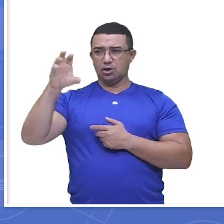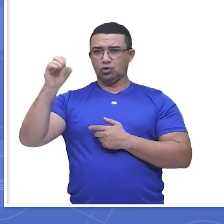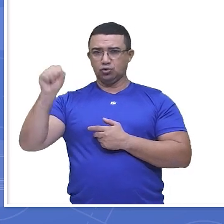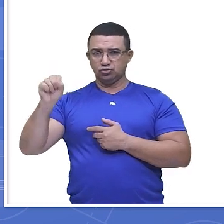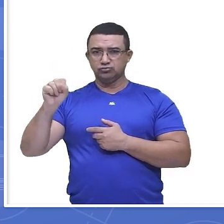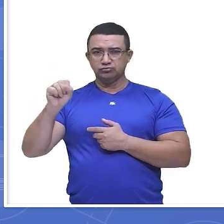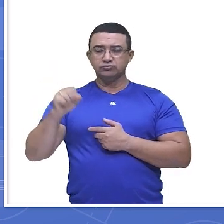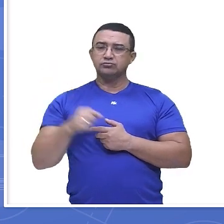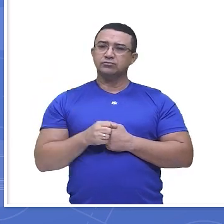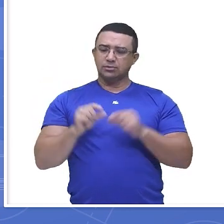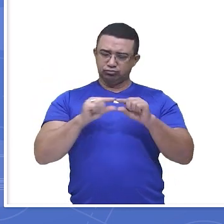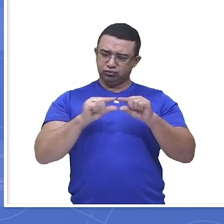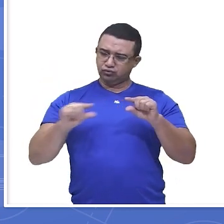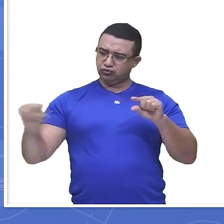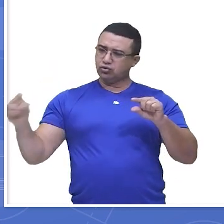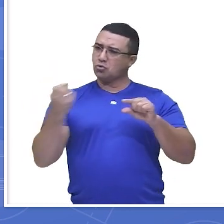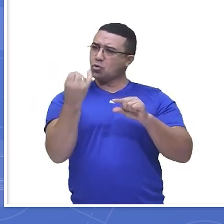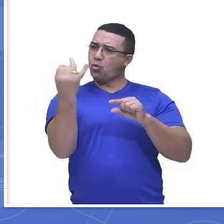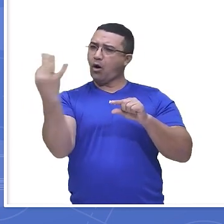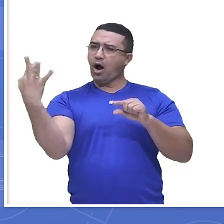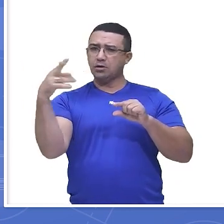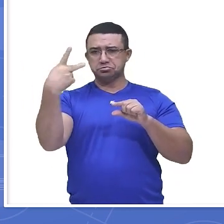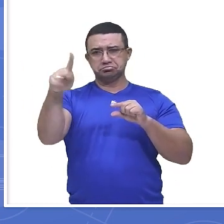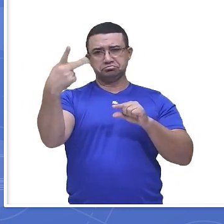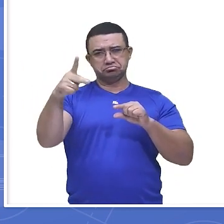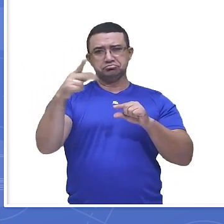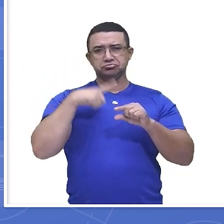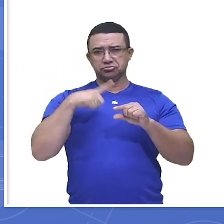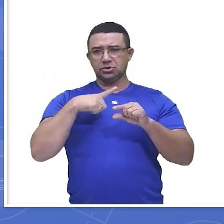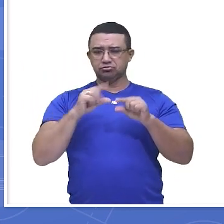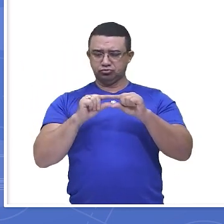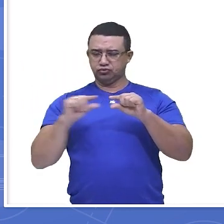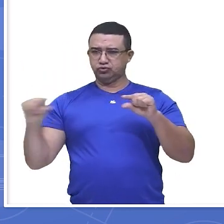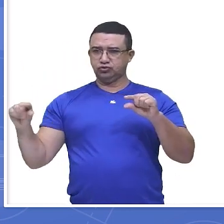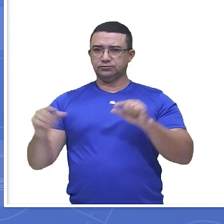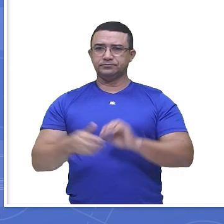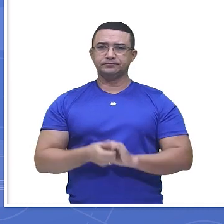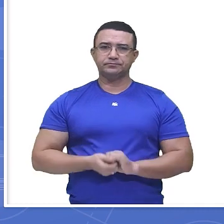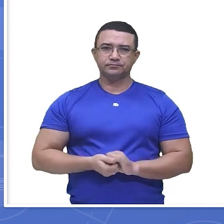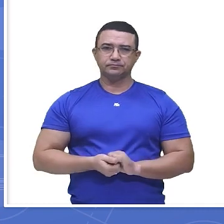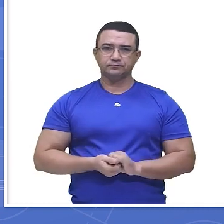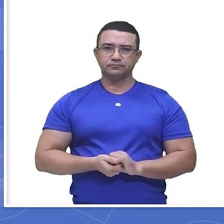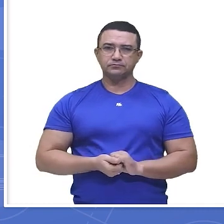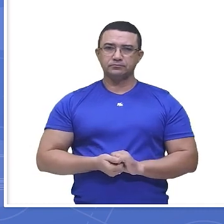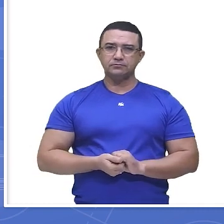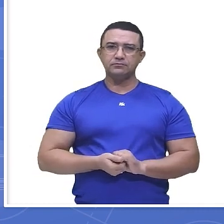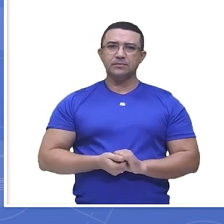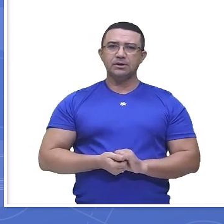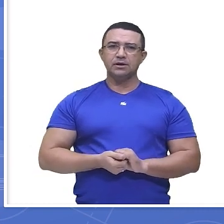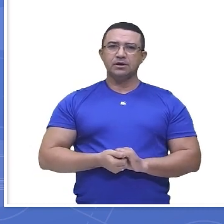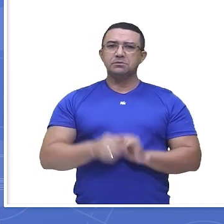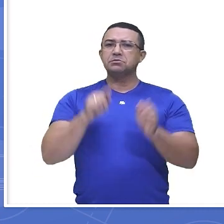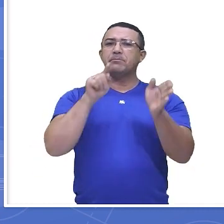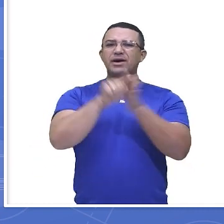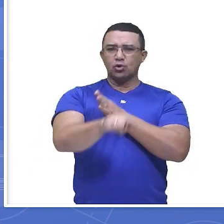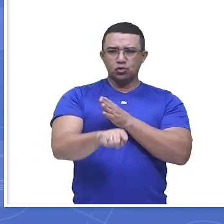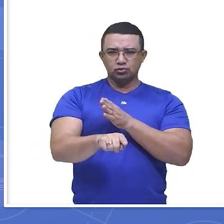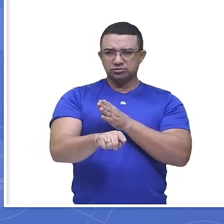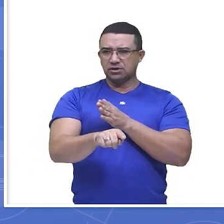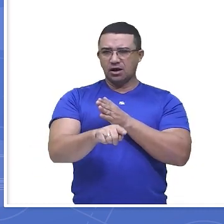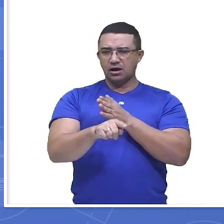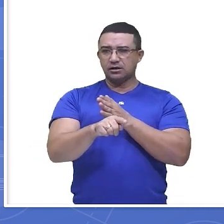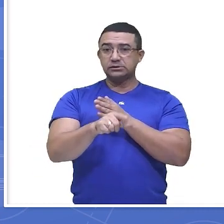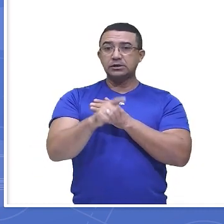você diz quantos apelidos tenha. Para perguntar el origen, la nacionalidade de